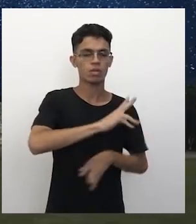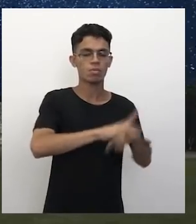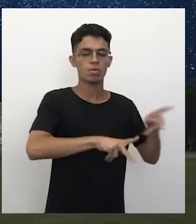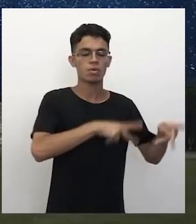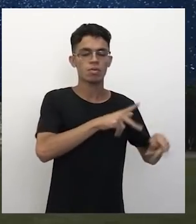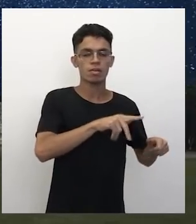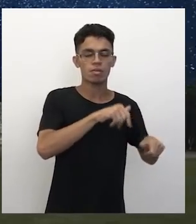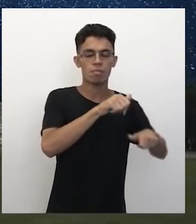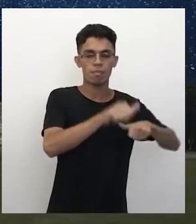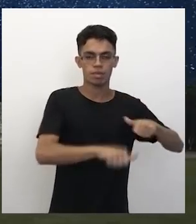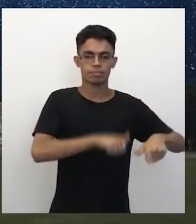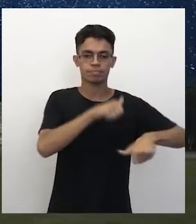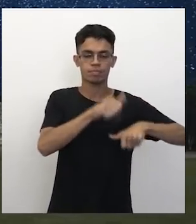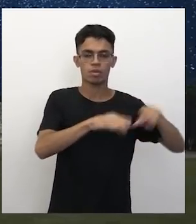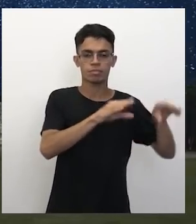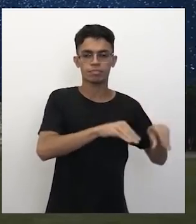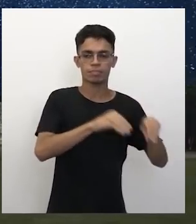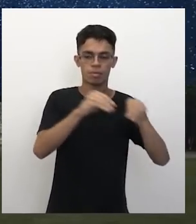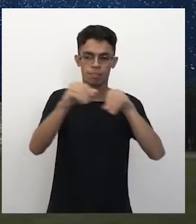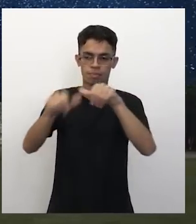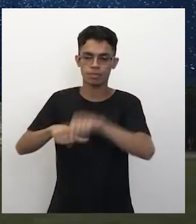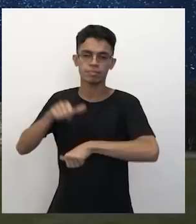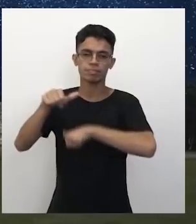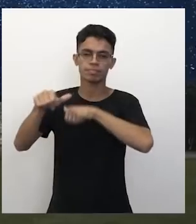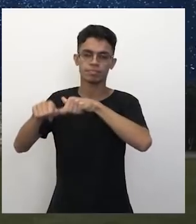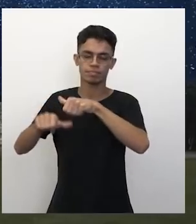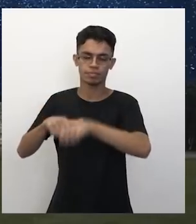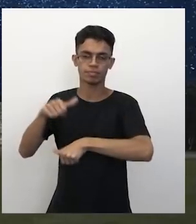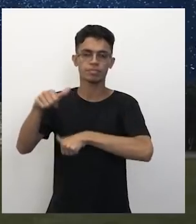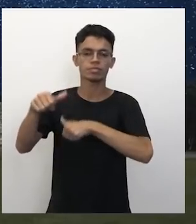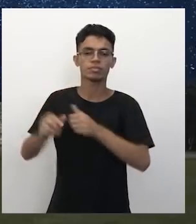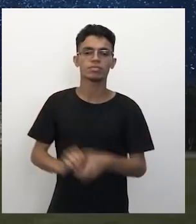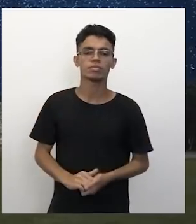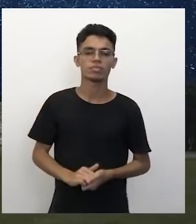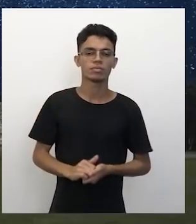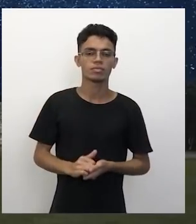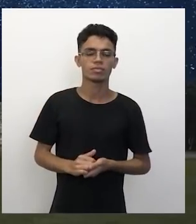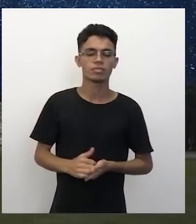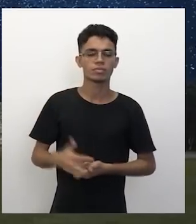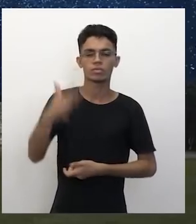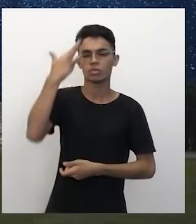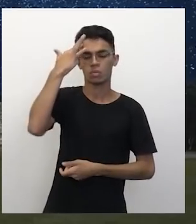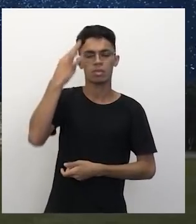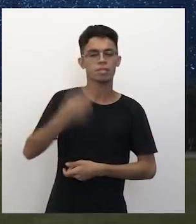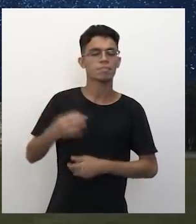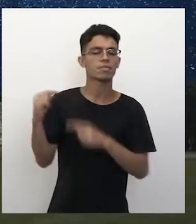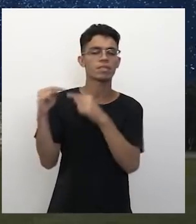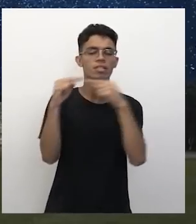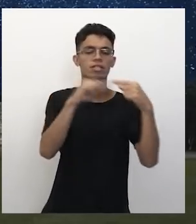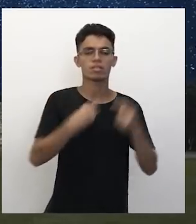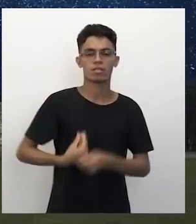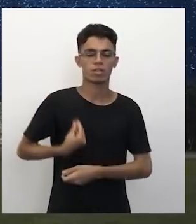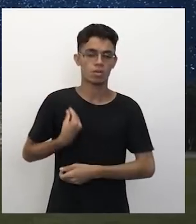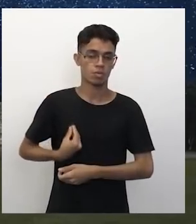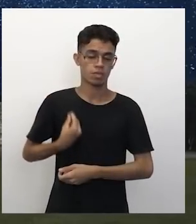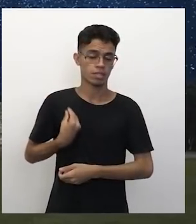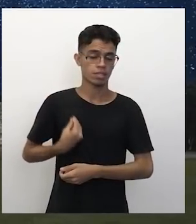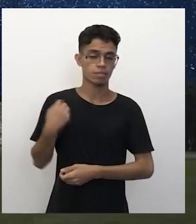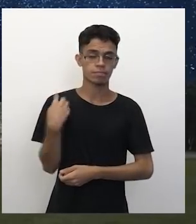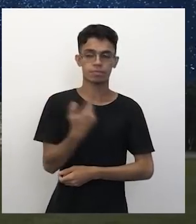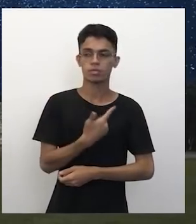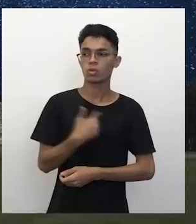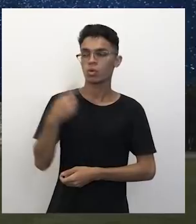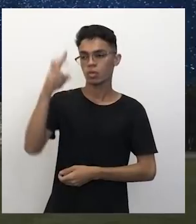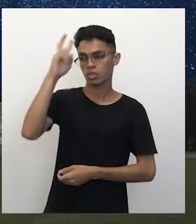sofrendo alterações ao longo de diferentes épocas. É para entendermos essa relação da vida humana que estudamos a